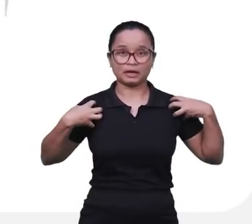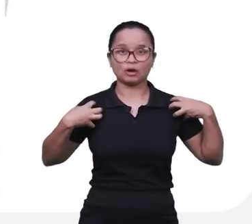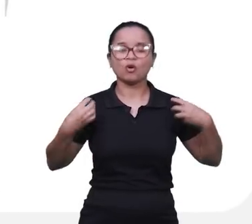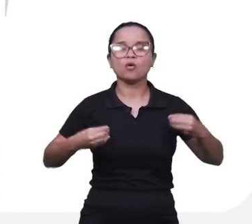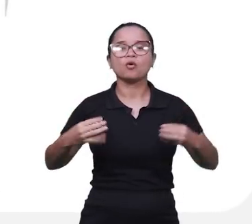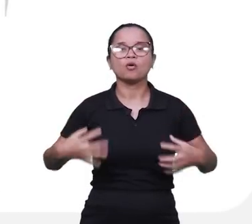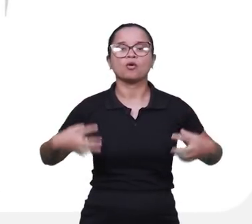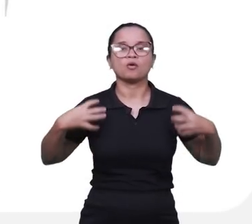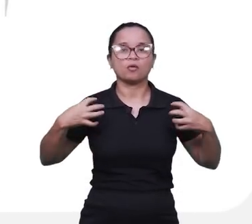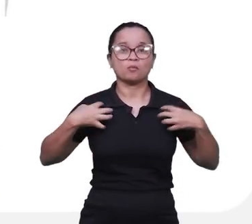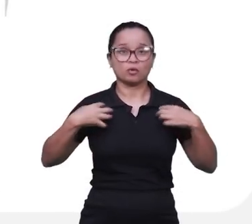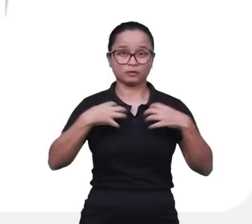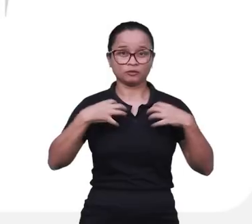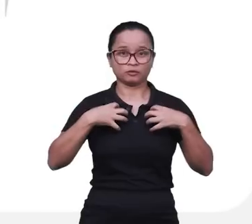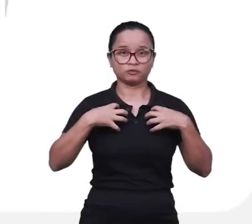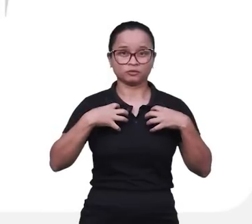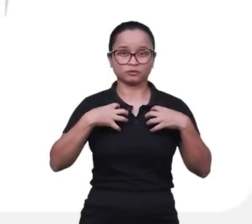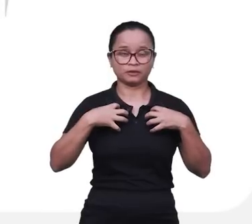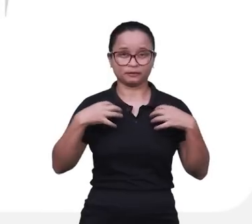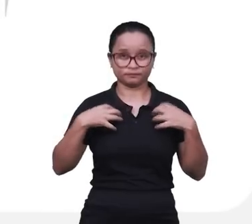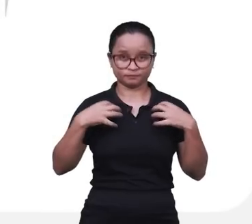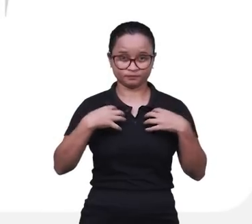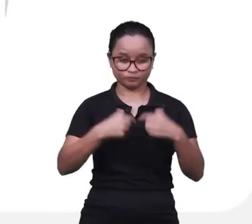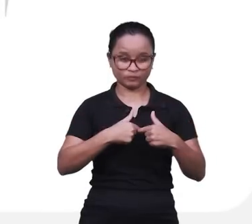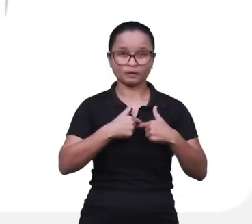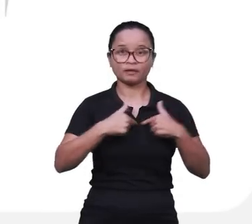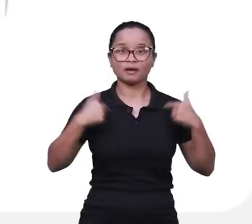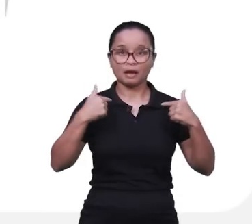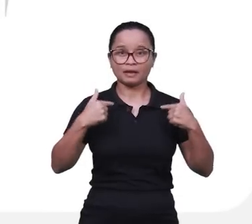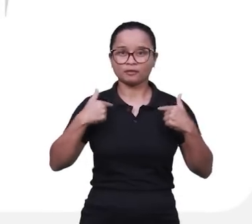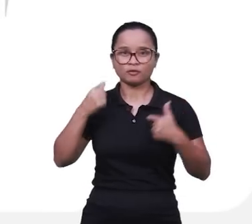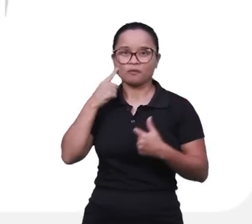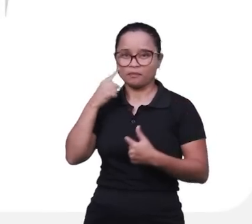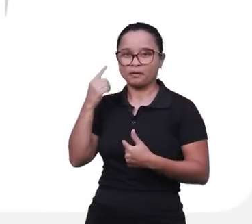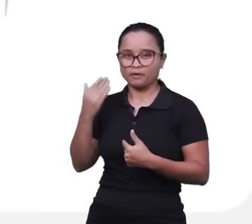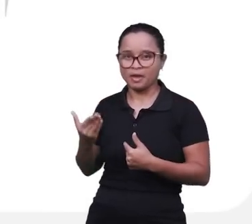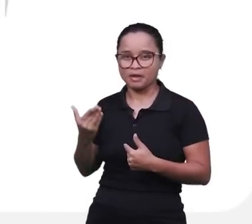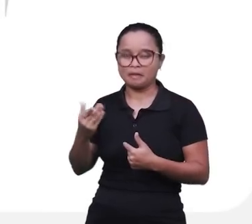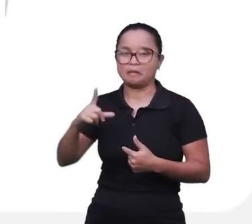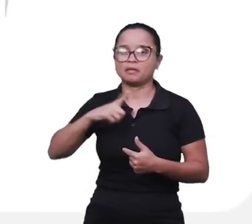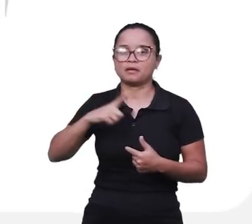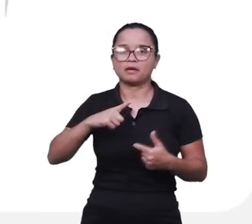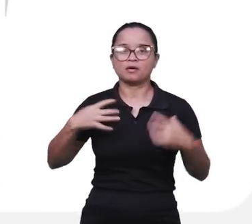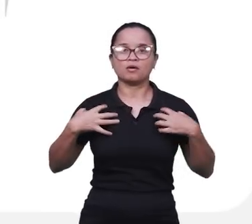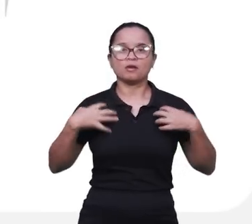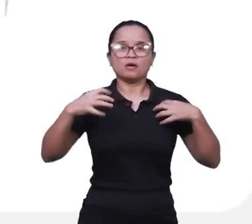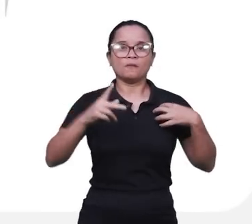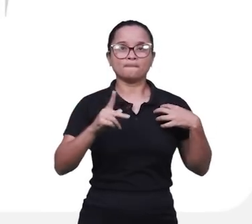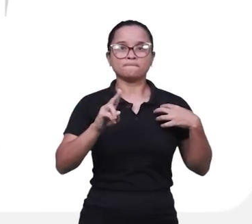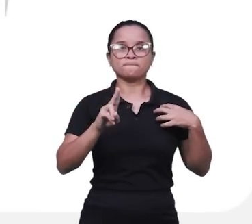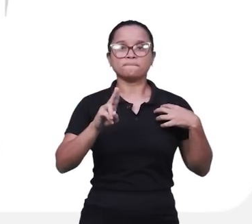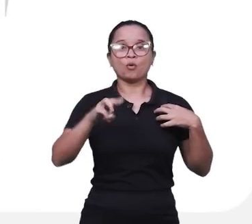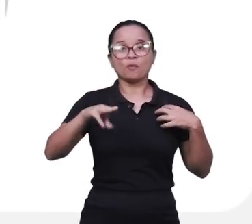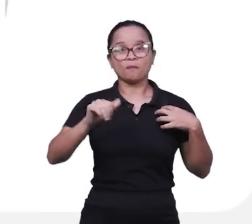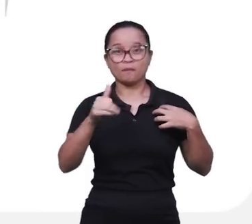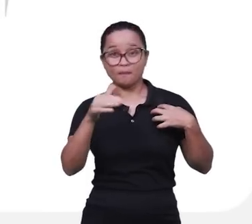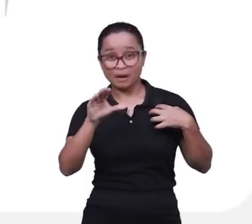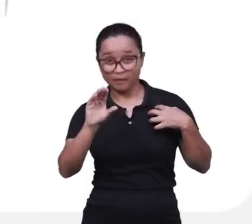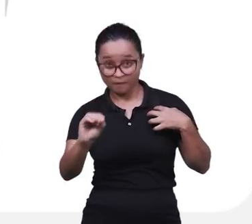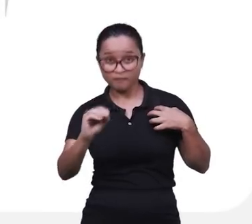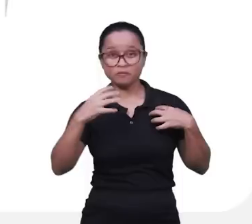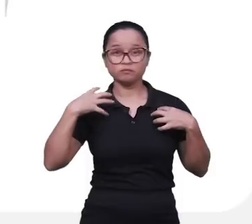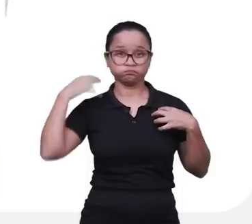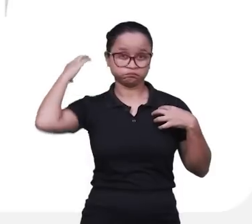caixa torácica, essa região do corpo. E ali dentro estão nossos pulmões, nosso coração e o nosso